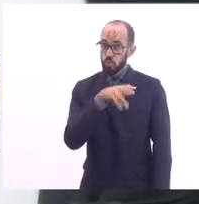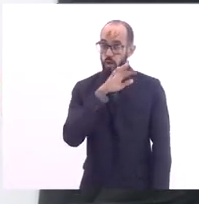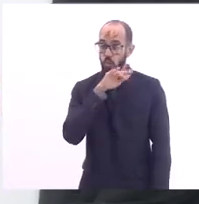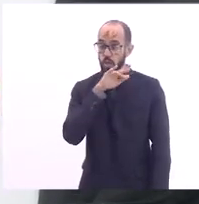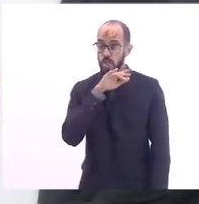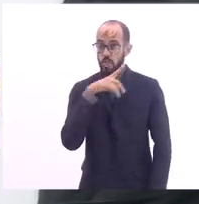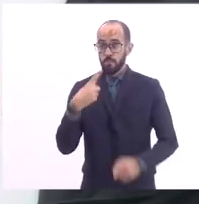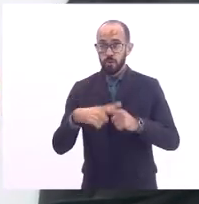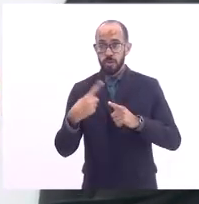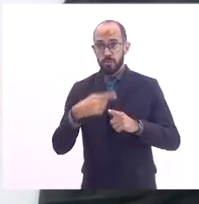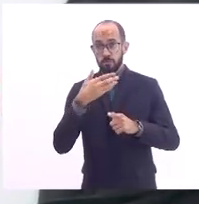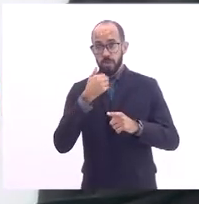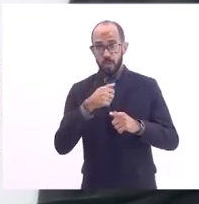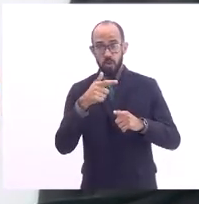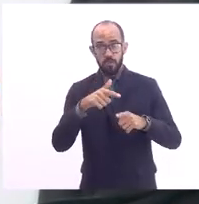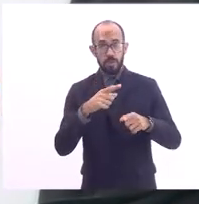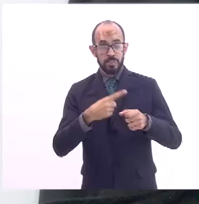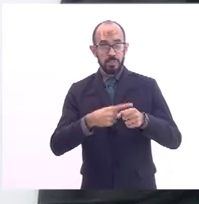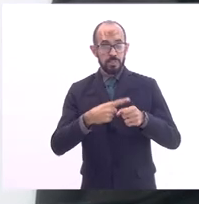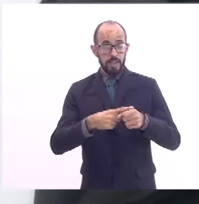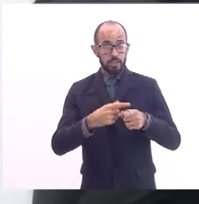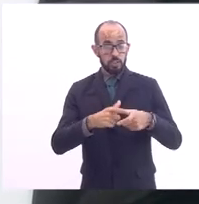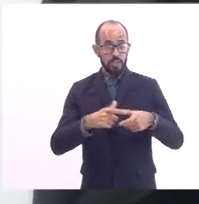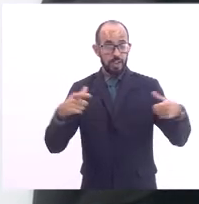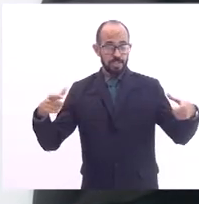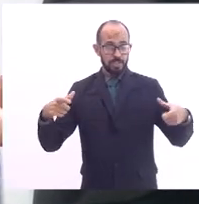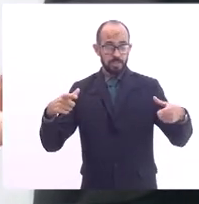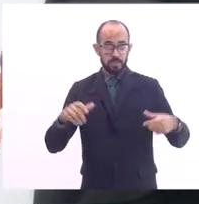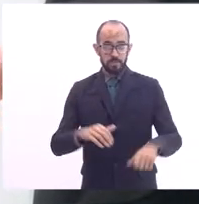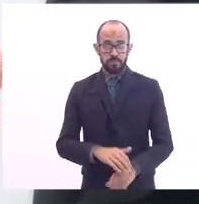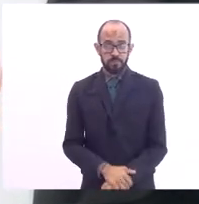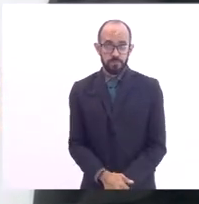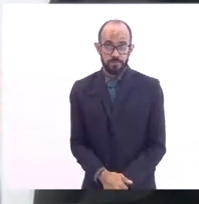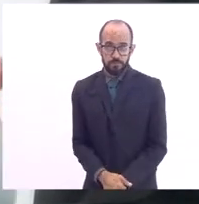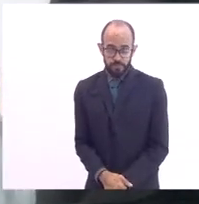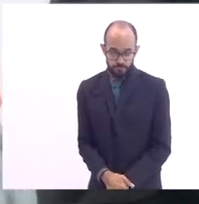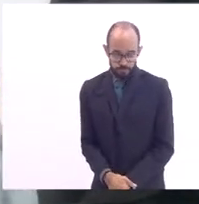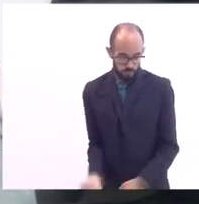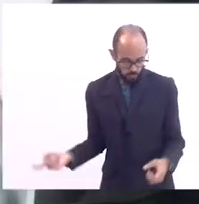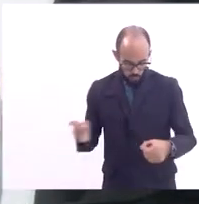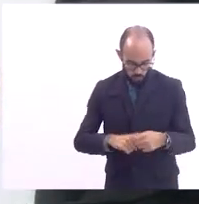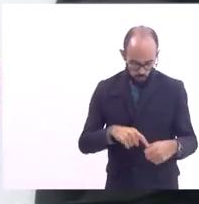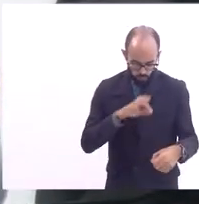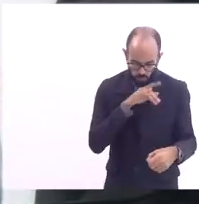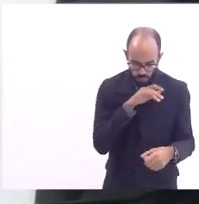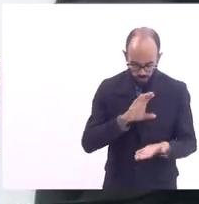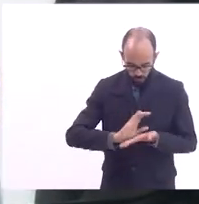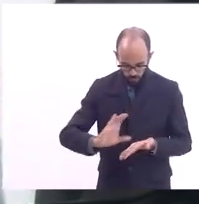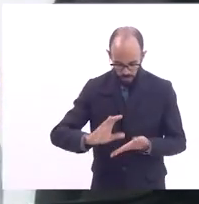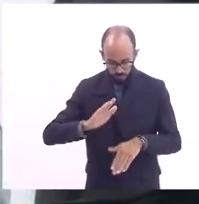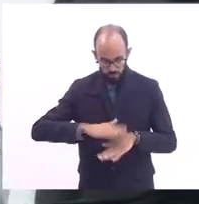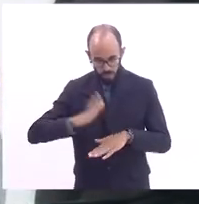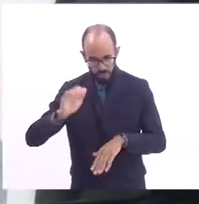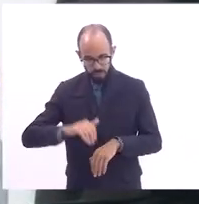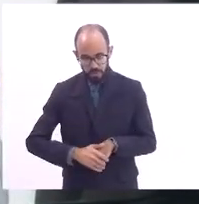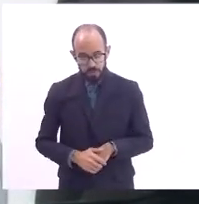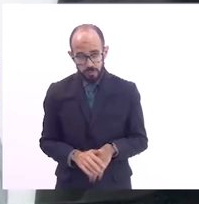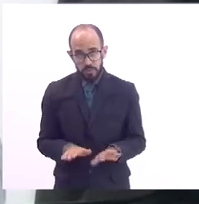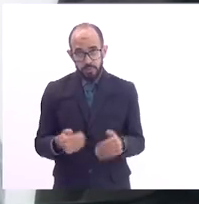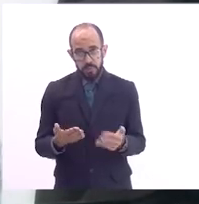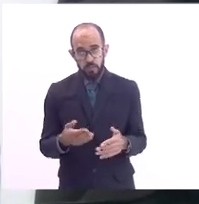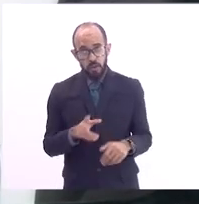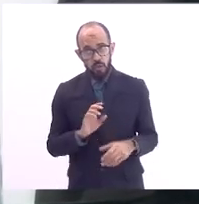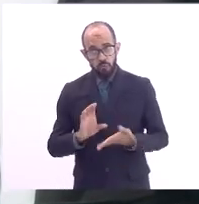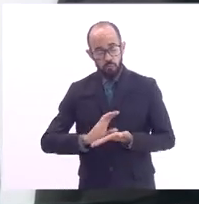A gente melhora aqui, a cidade cresce, ótimo, um problema bom. Um cresceu, voltou a ficar ruim, então investe mais. Então, o investimento tem que ser